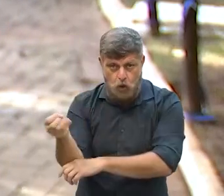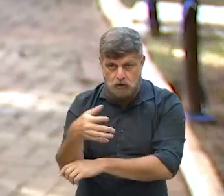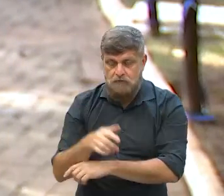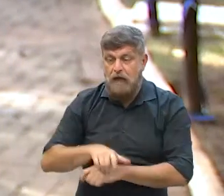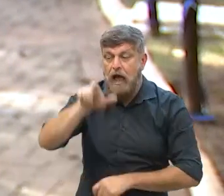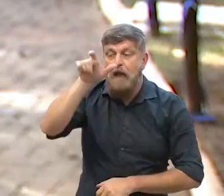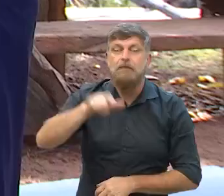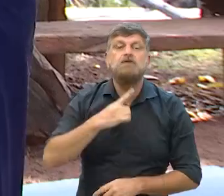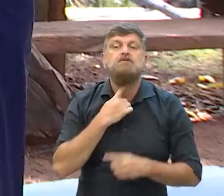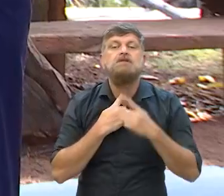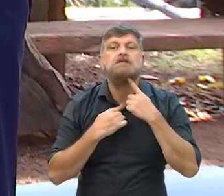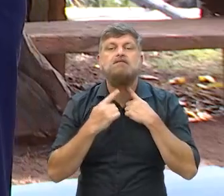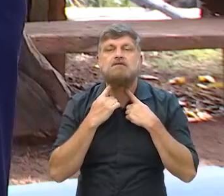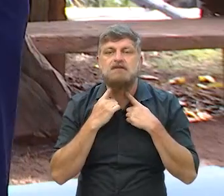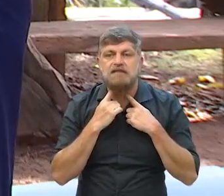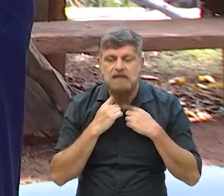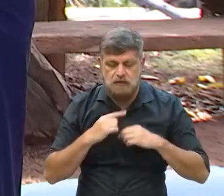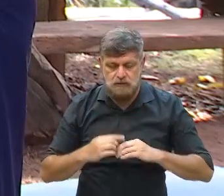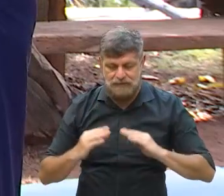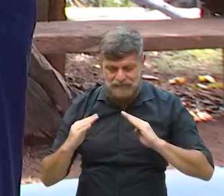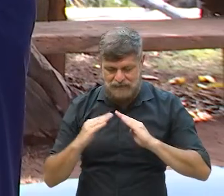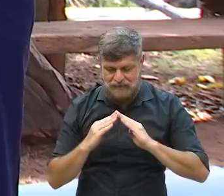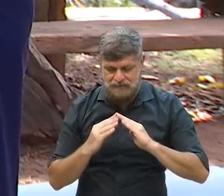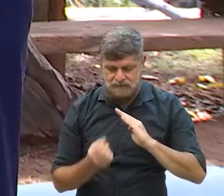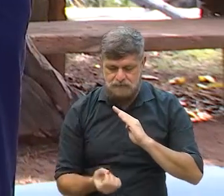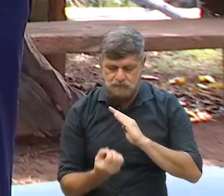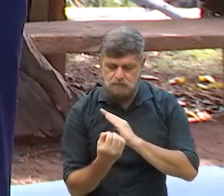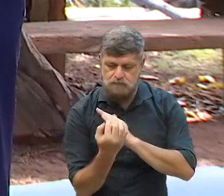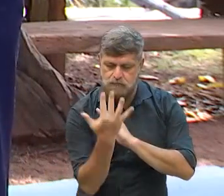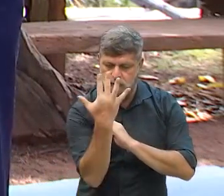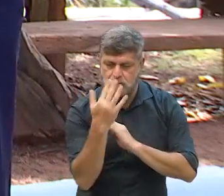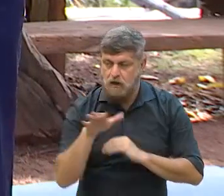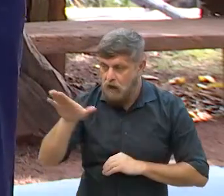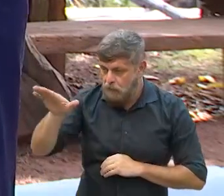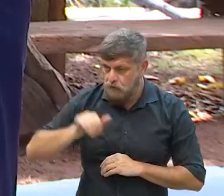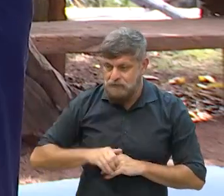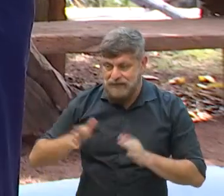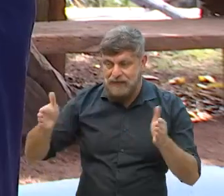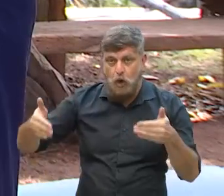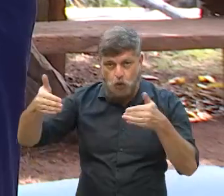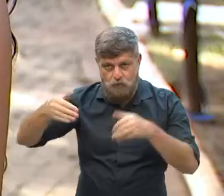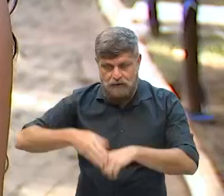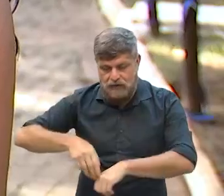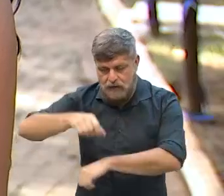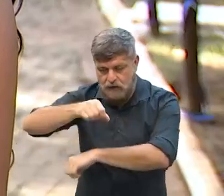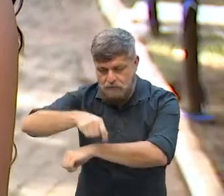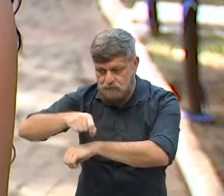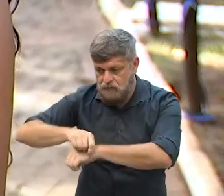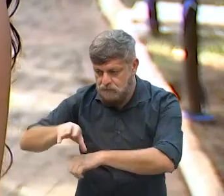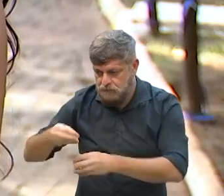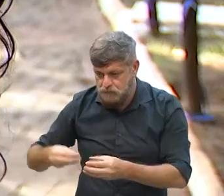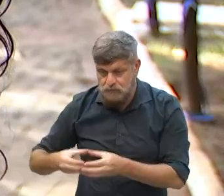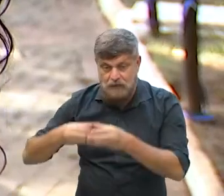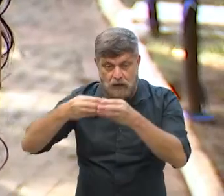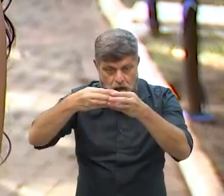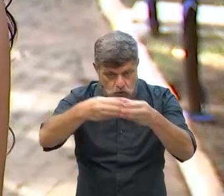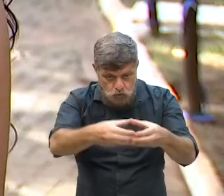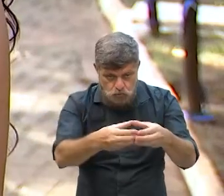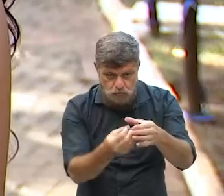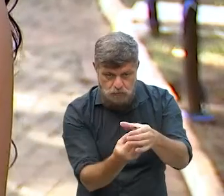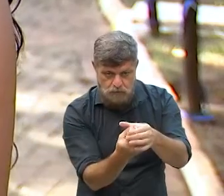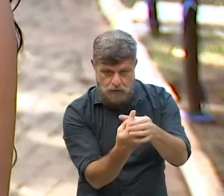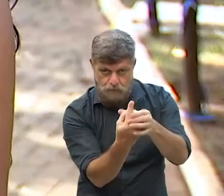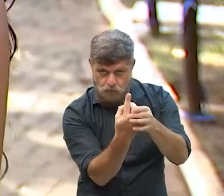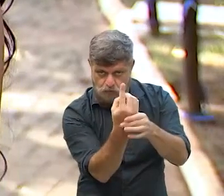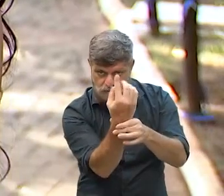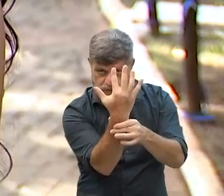desejo de plantar uma árvore na sua calçada, né, ele pode procurar o viveiro municipal da cidade, e lá nós realizamos a doação de